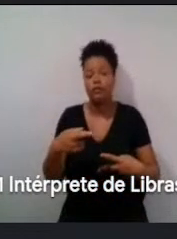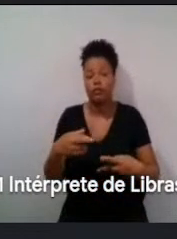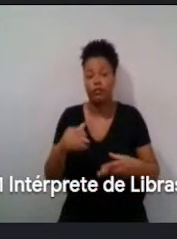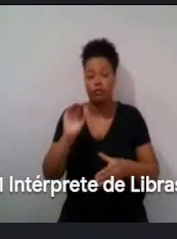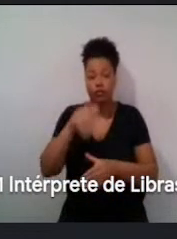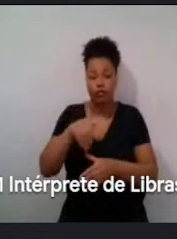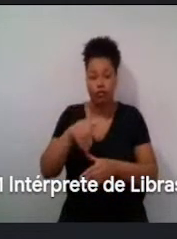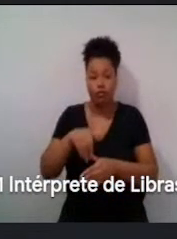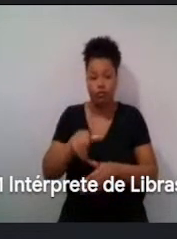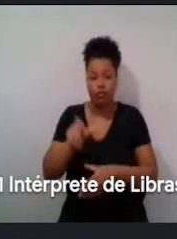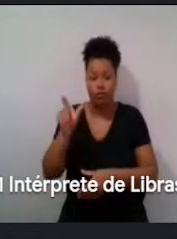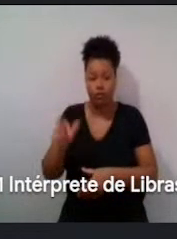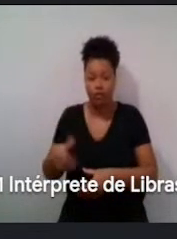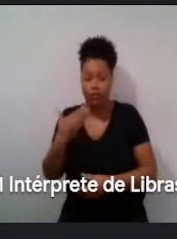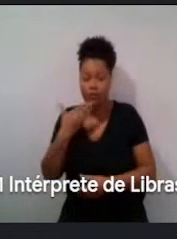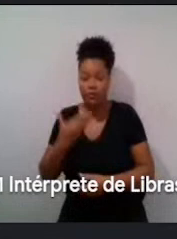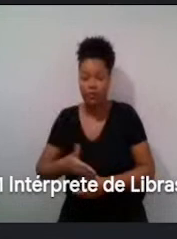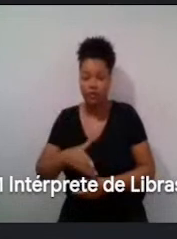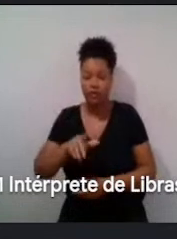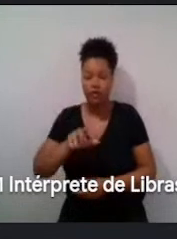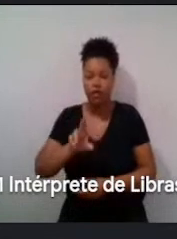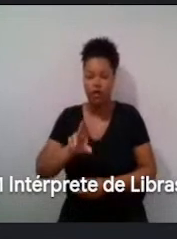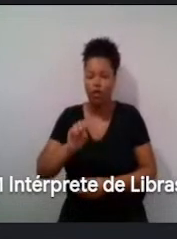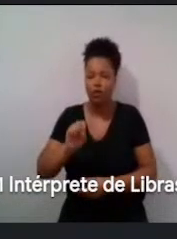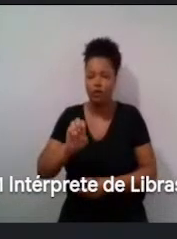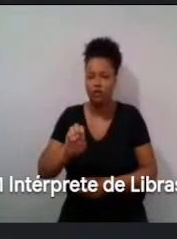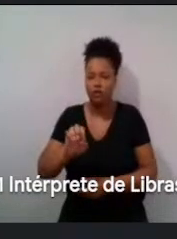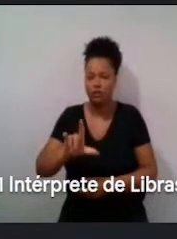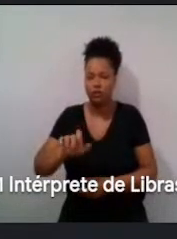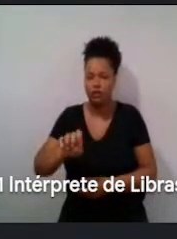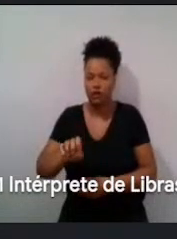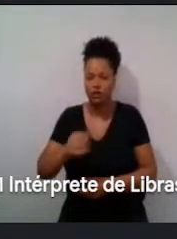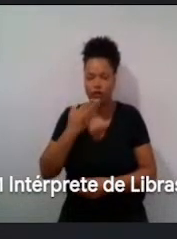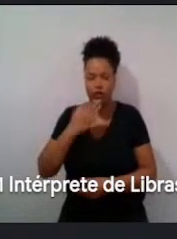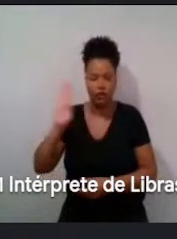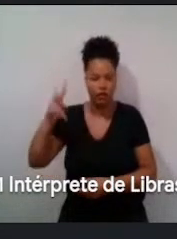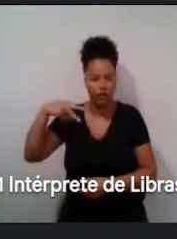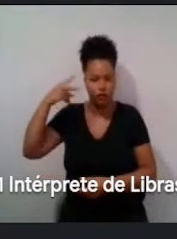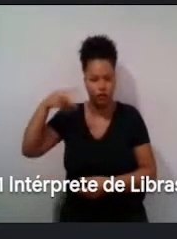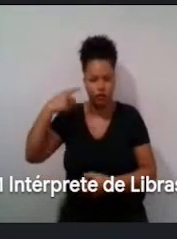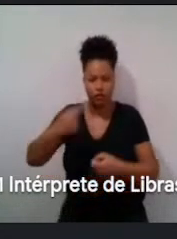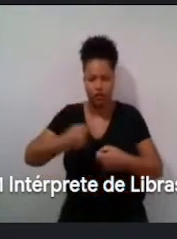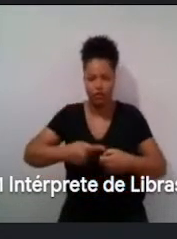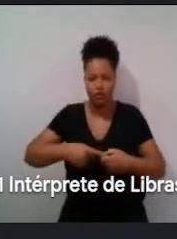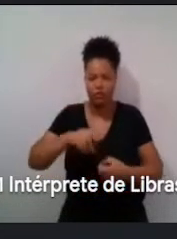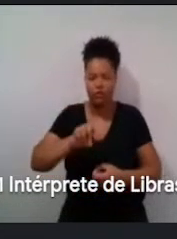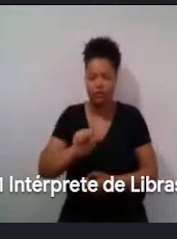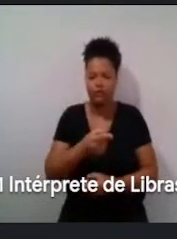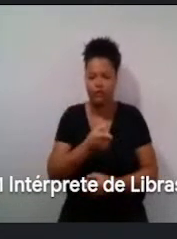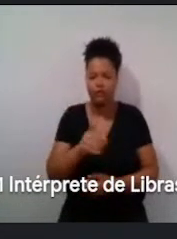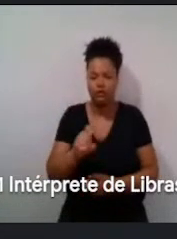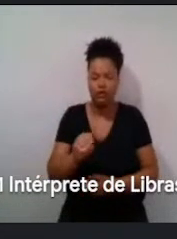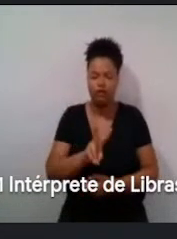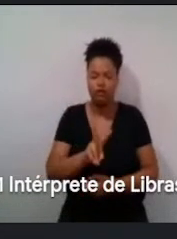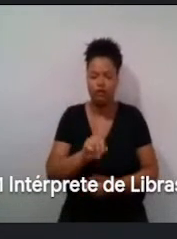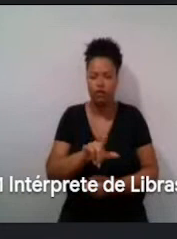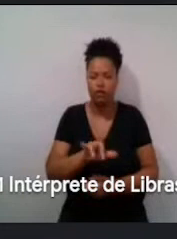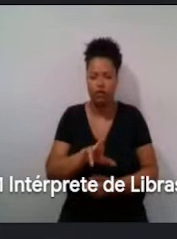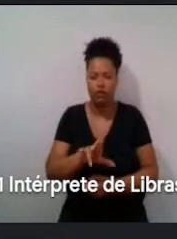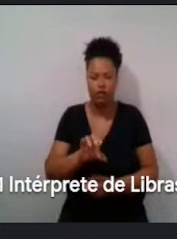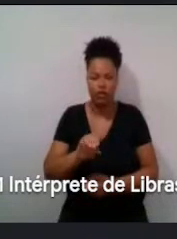Rocha Borges, candidata ao cargo de vereador no município de São Valério nas eleições